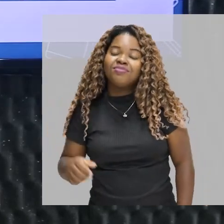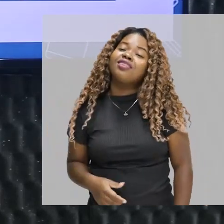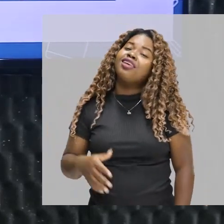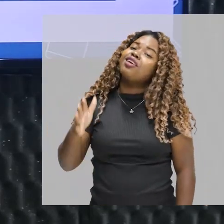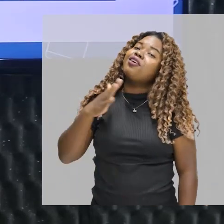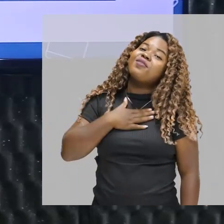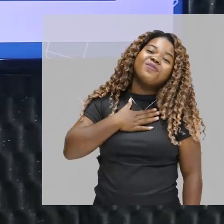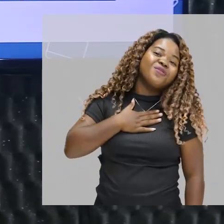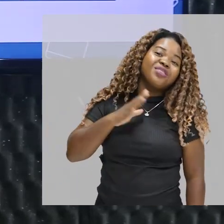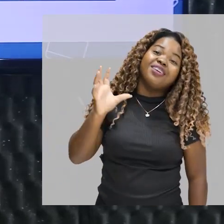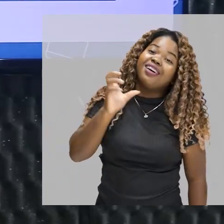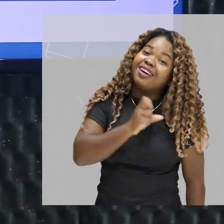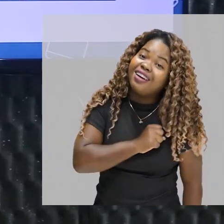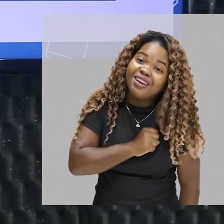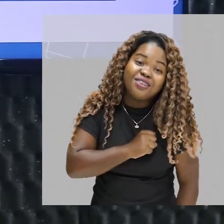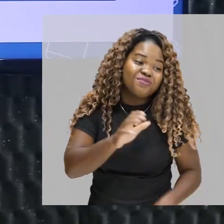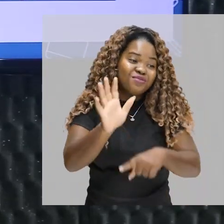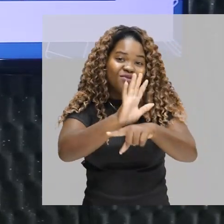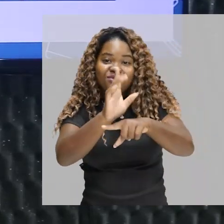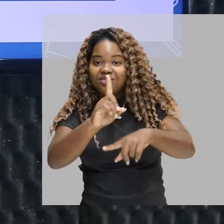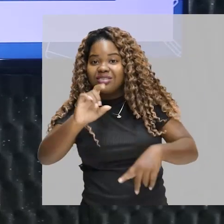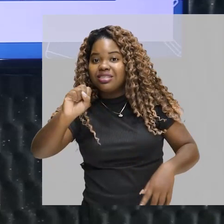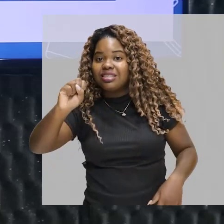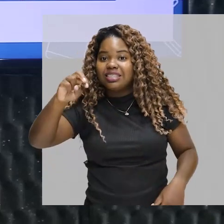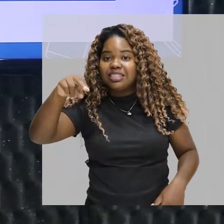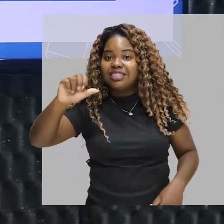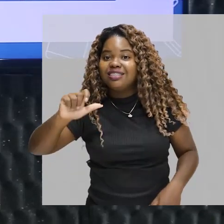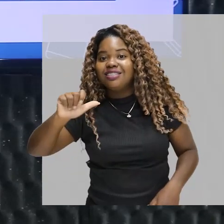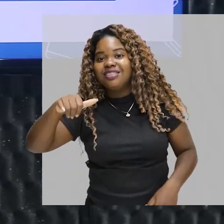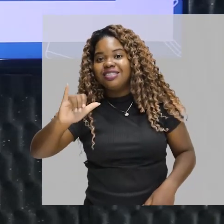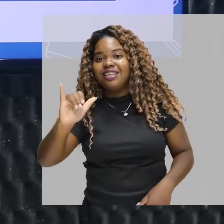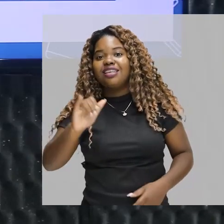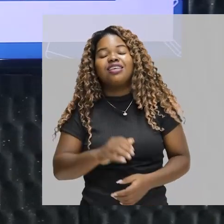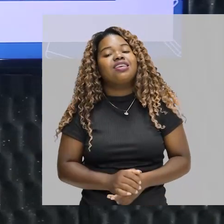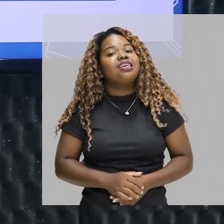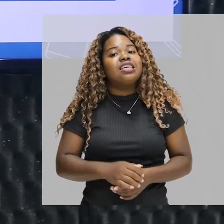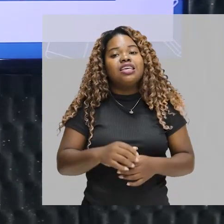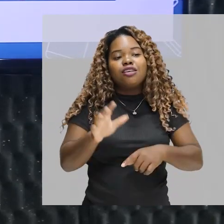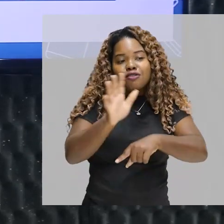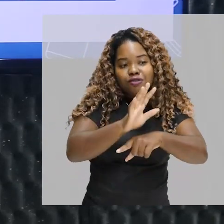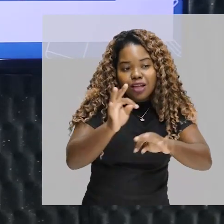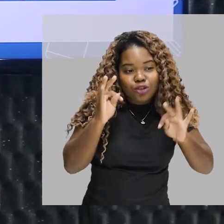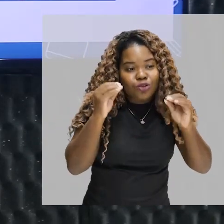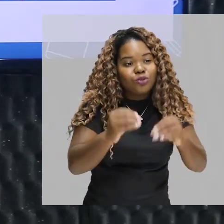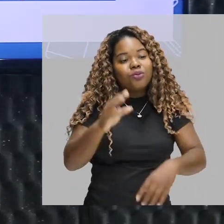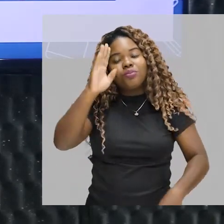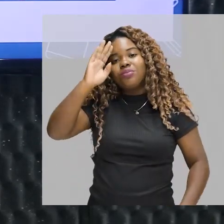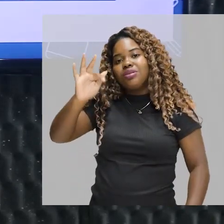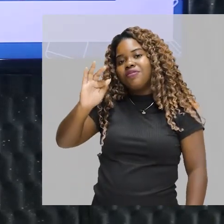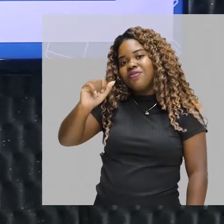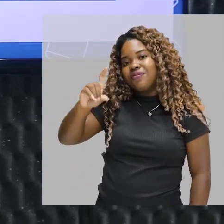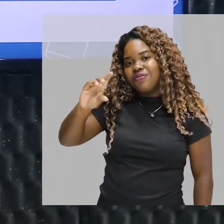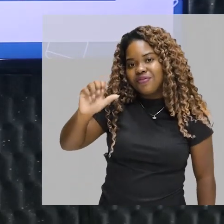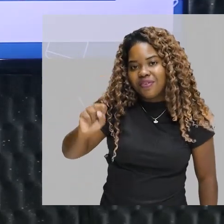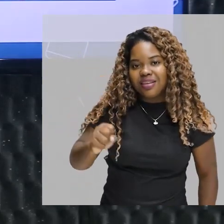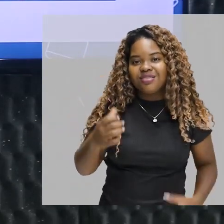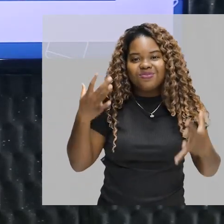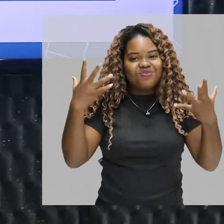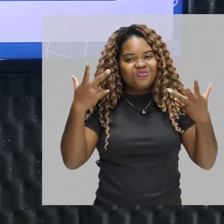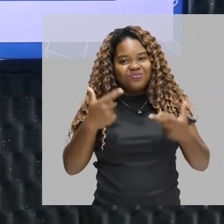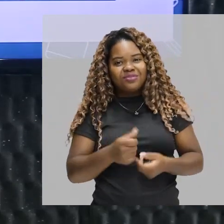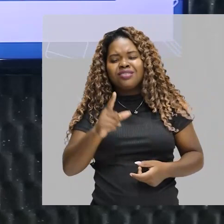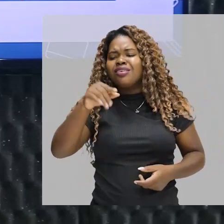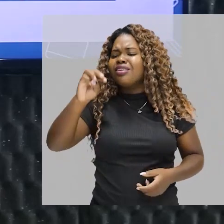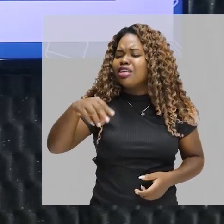dos filmes da Disney e assisto a todos. Principalmente os de fadas. Eu acho maravilhosos. Quem